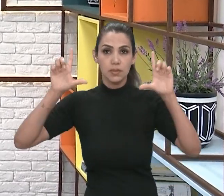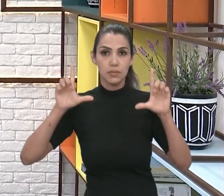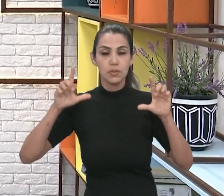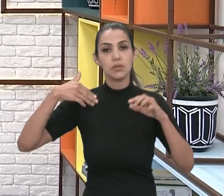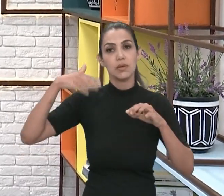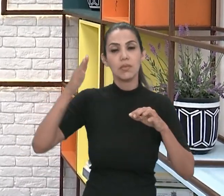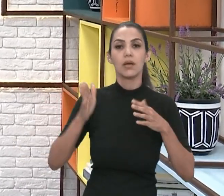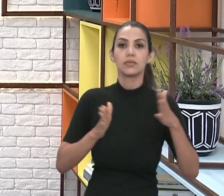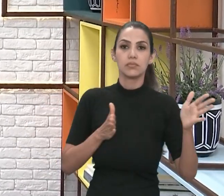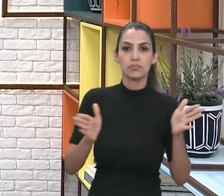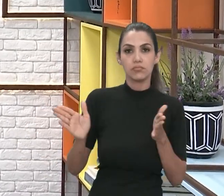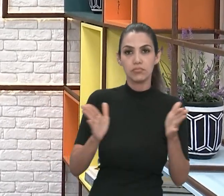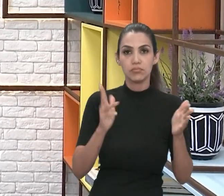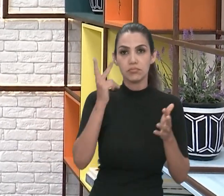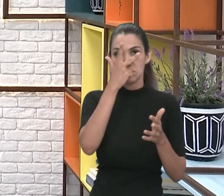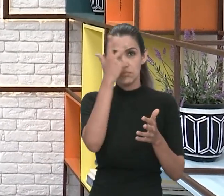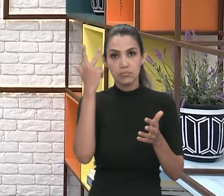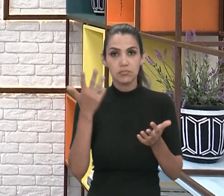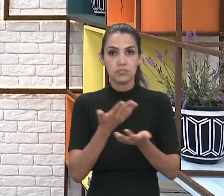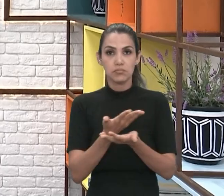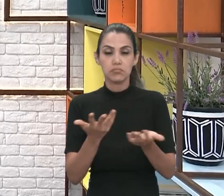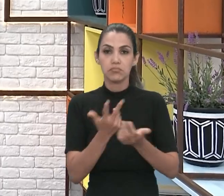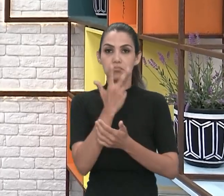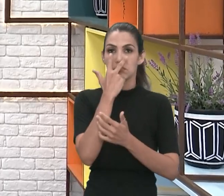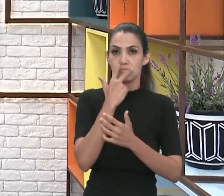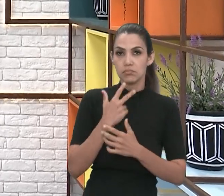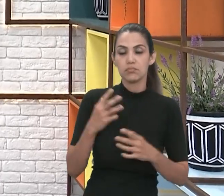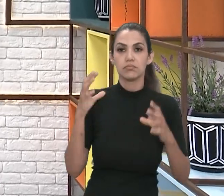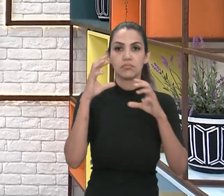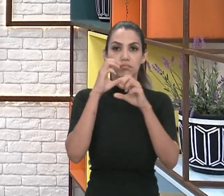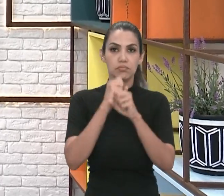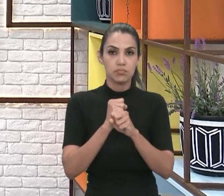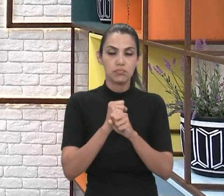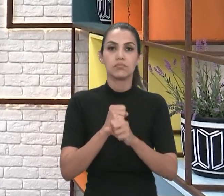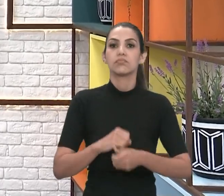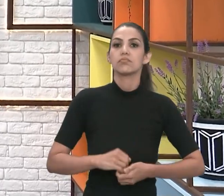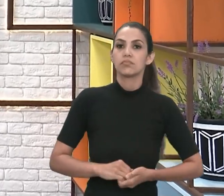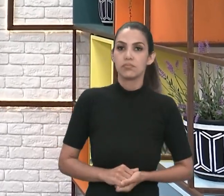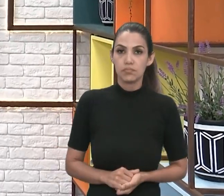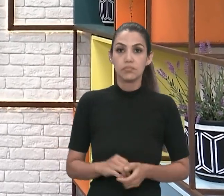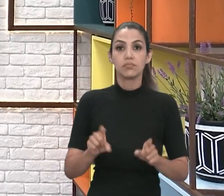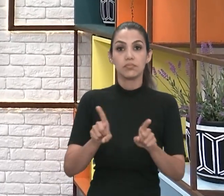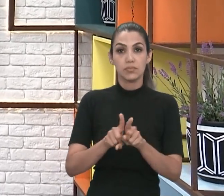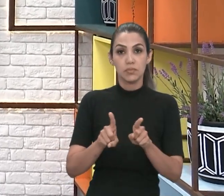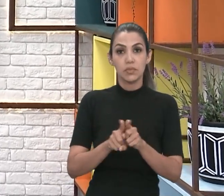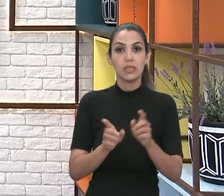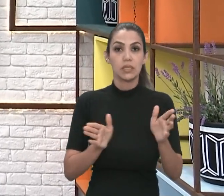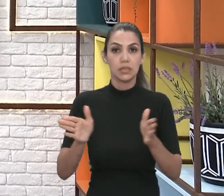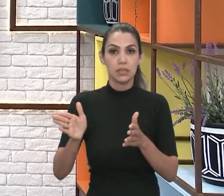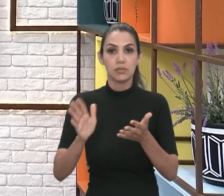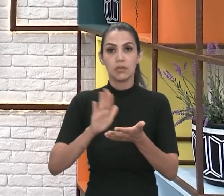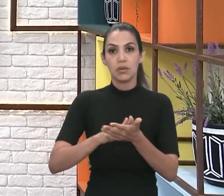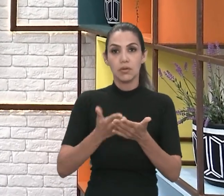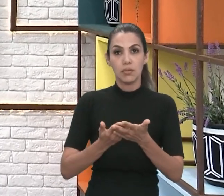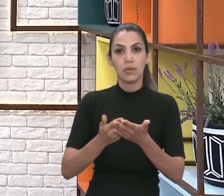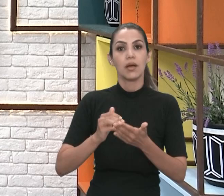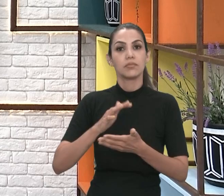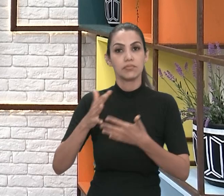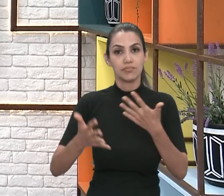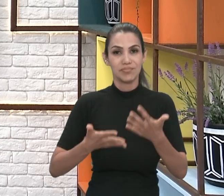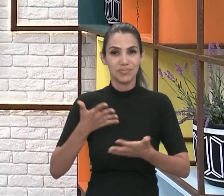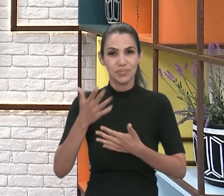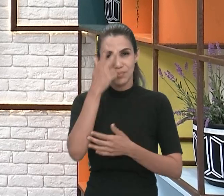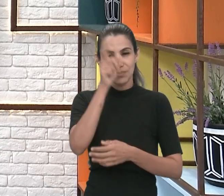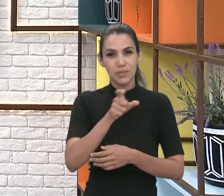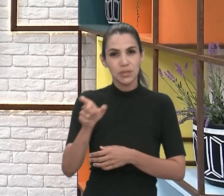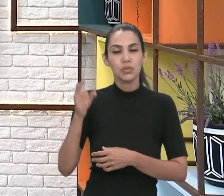para tornar a programação mais acessível ao nosso público cego e de baixa visão, além da acessibilidade em Libras para o público surdo.